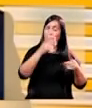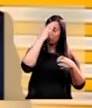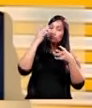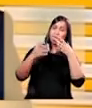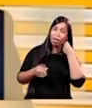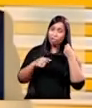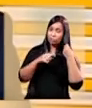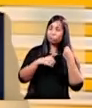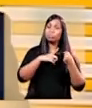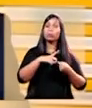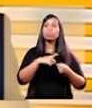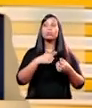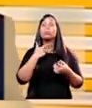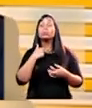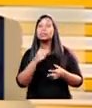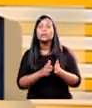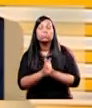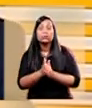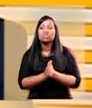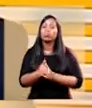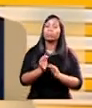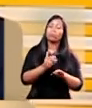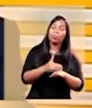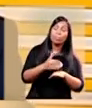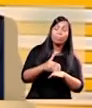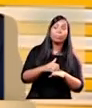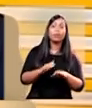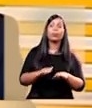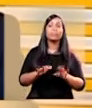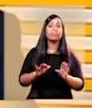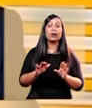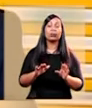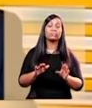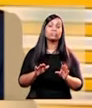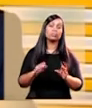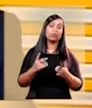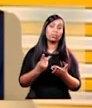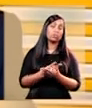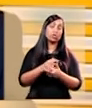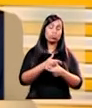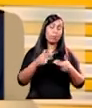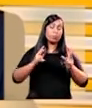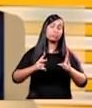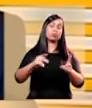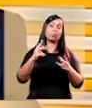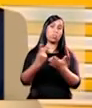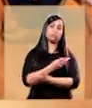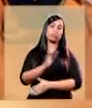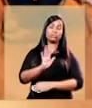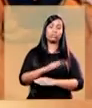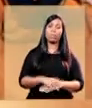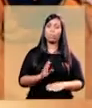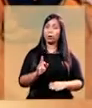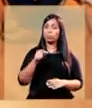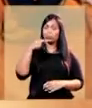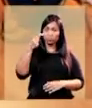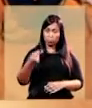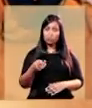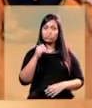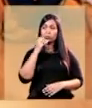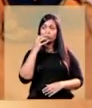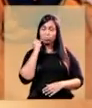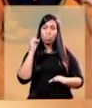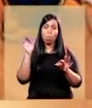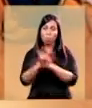também está adotando, né, que tinha uma expectativa, foi preparado para aquilo, né, mas, repito, não é algo comum. Mas nunca depois da